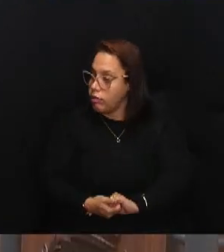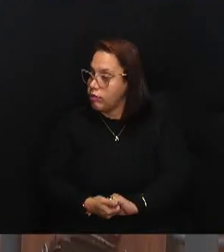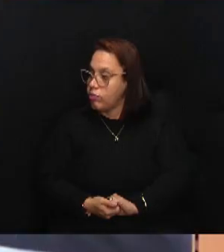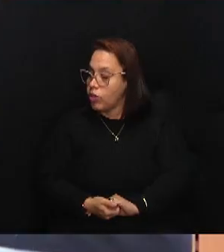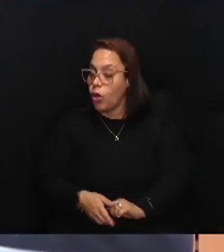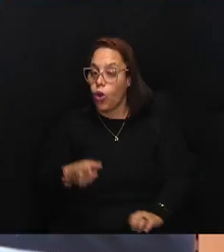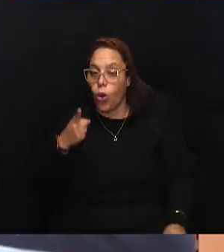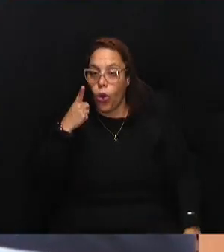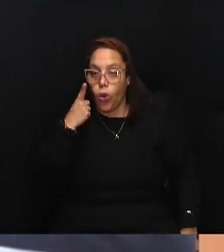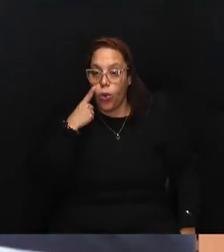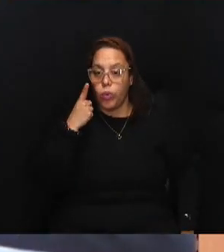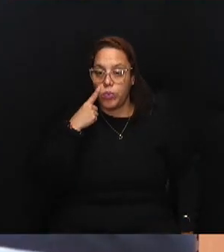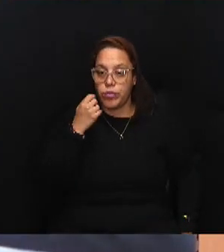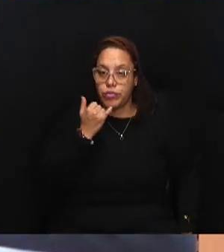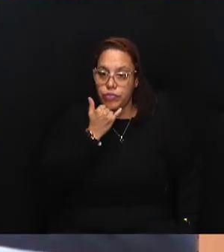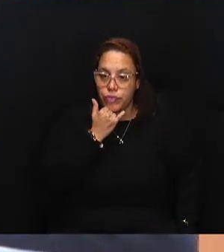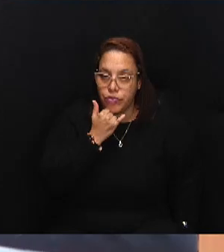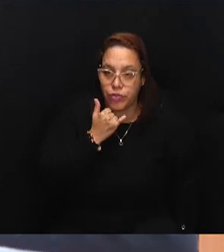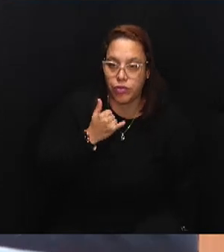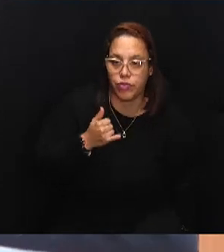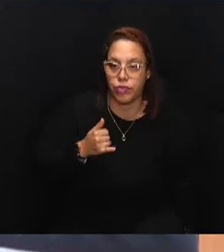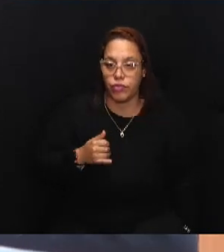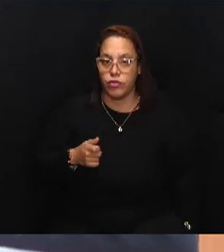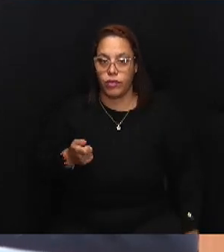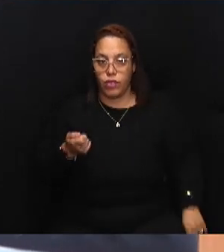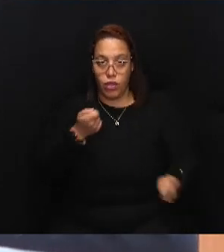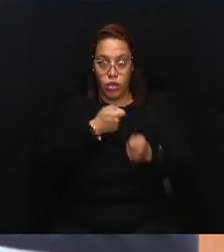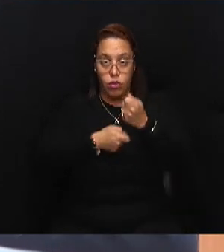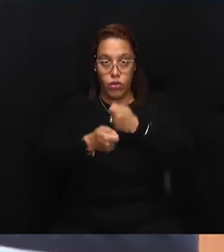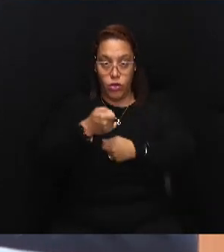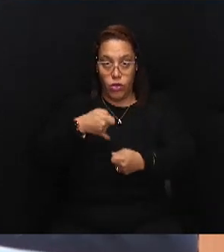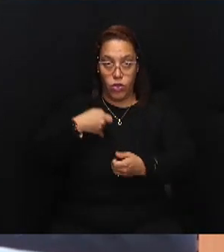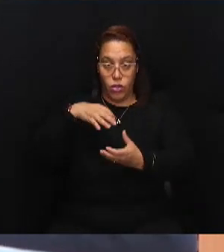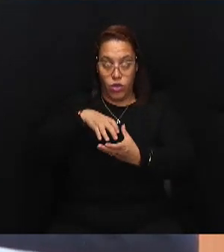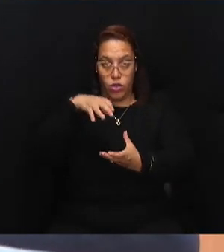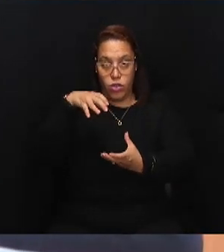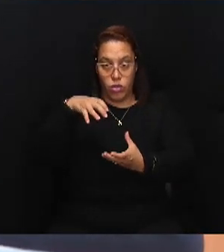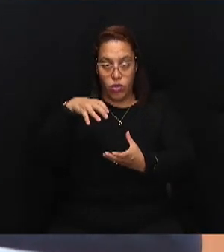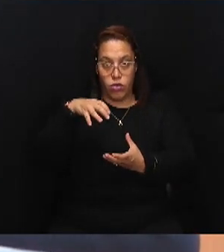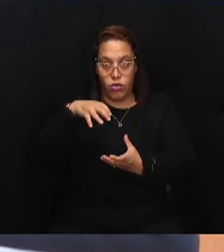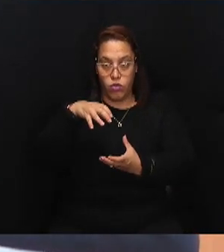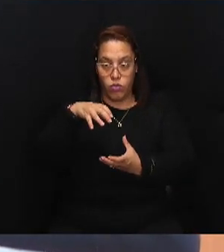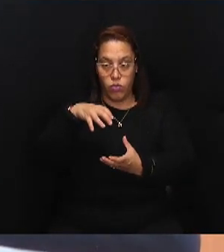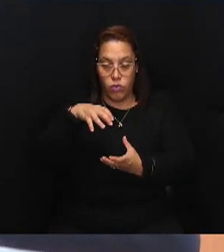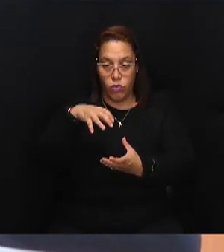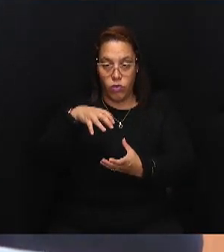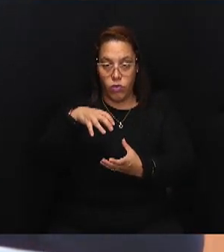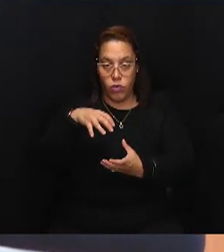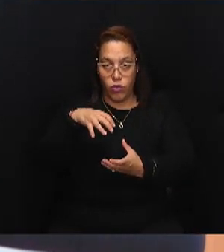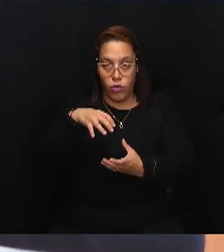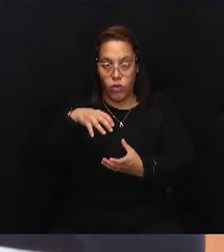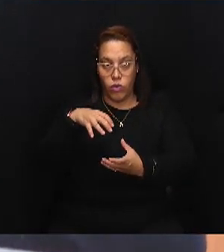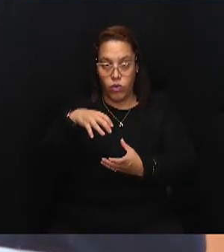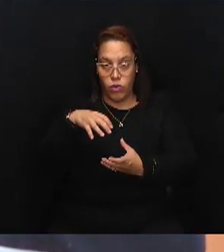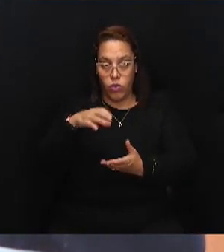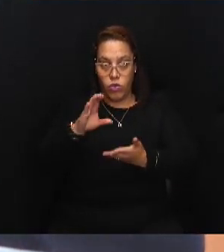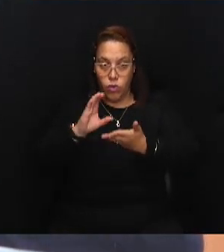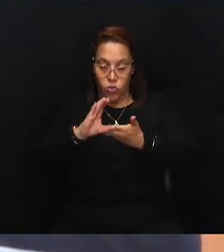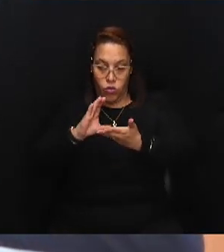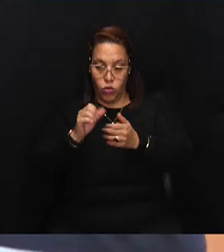Olha, nós temos a Associação dos Idosos, fica ali ao lado do